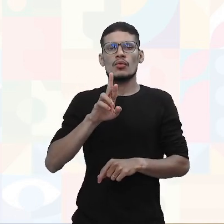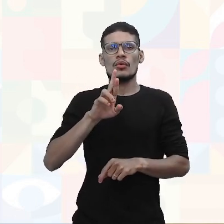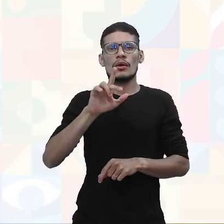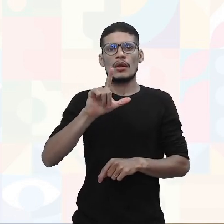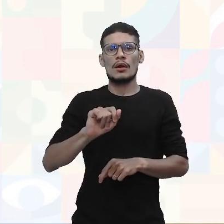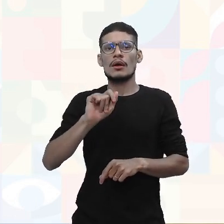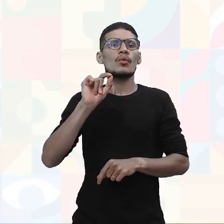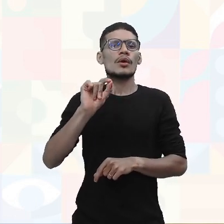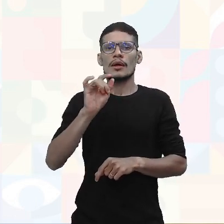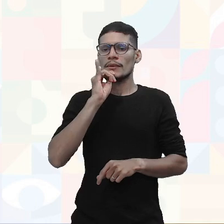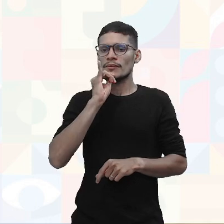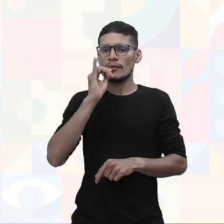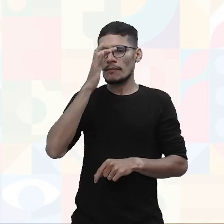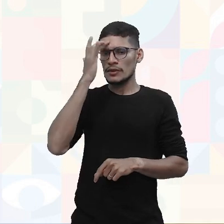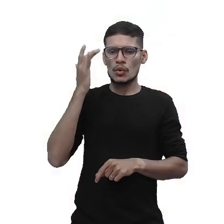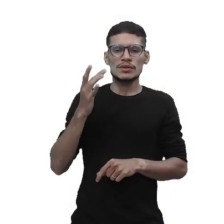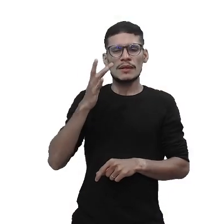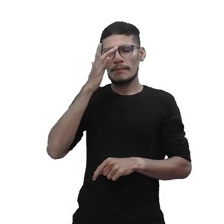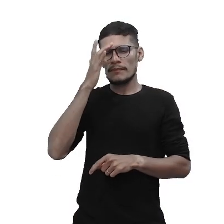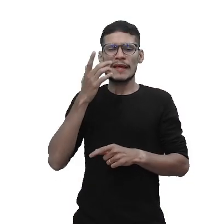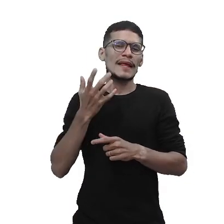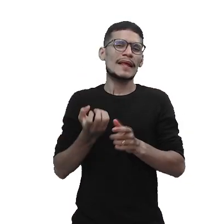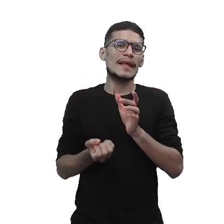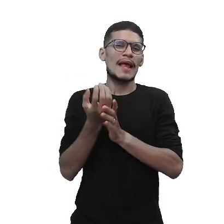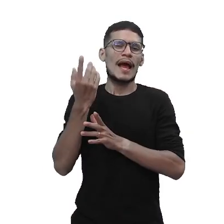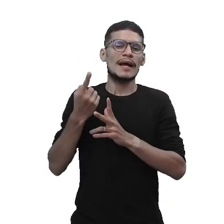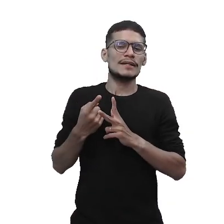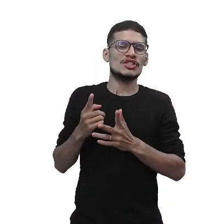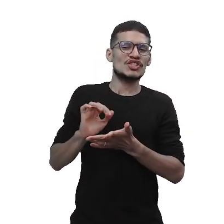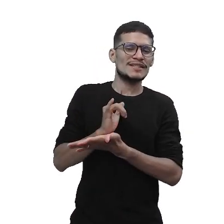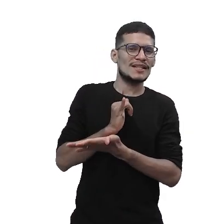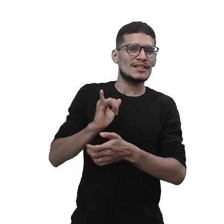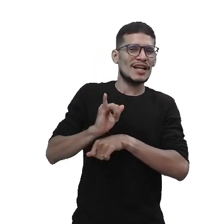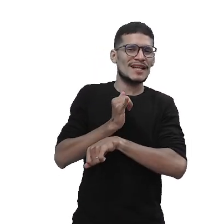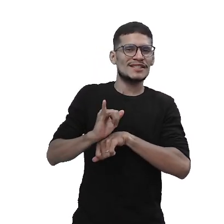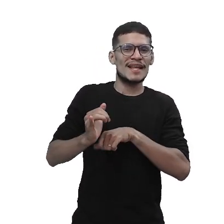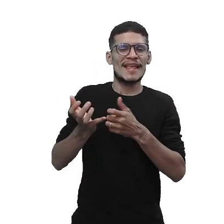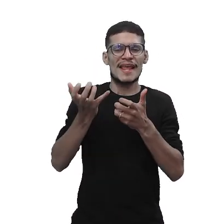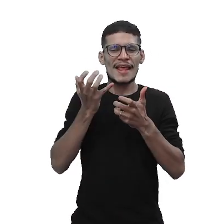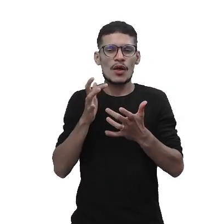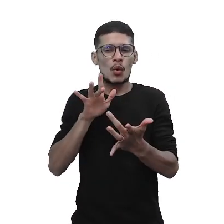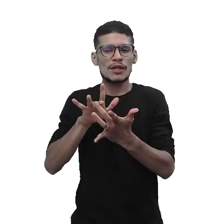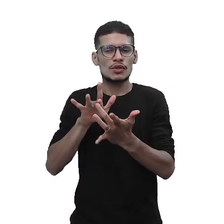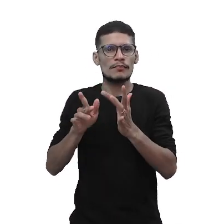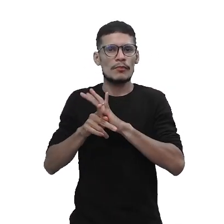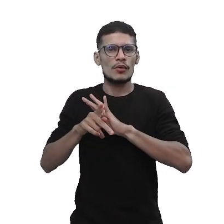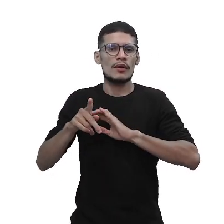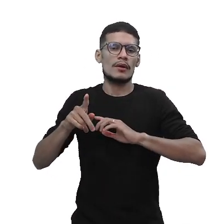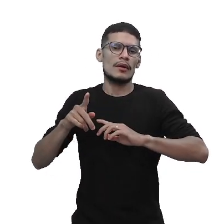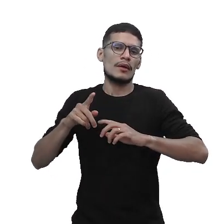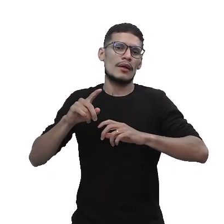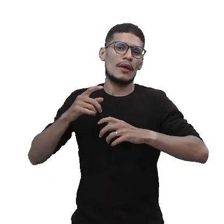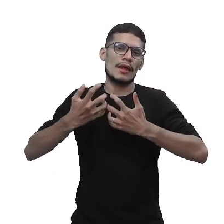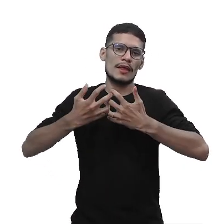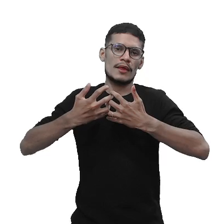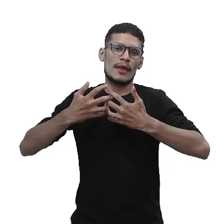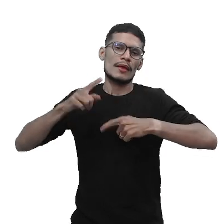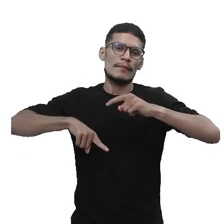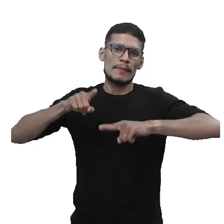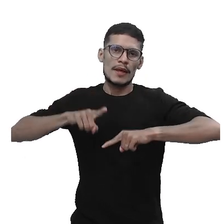pessoa fazer meios com que consiga operar equipamento passando por esses sistemas de segurança, né, fazendo com que